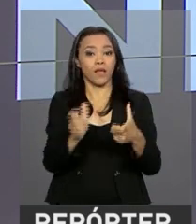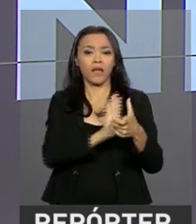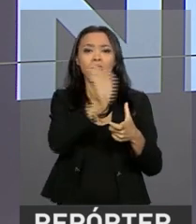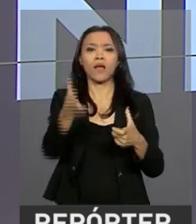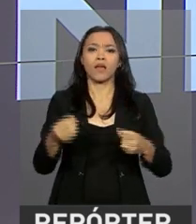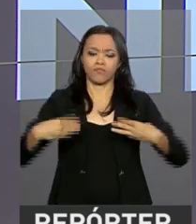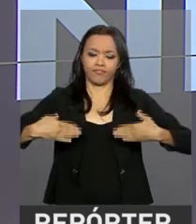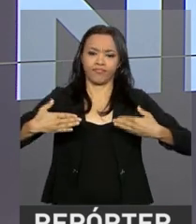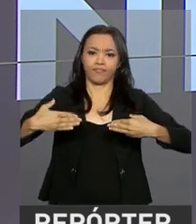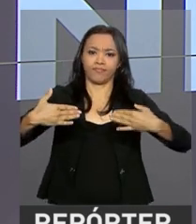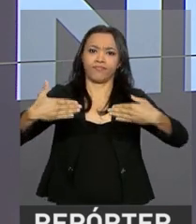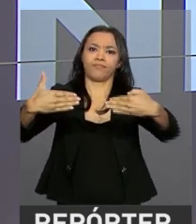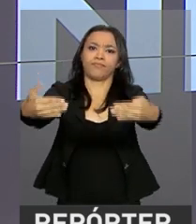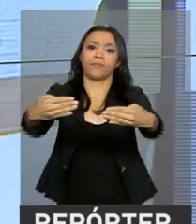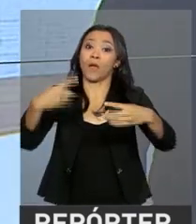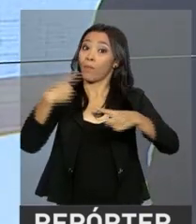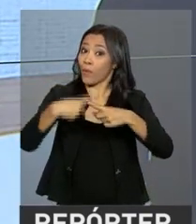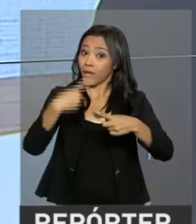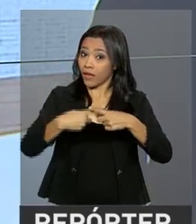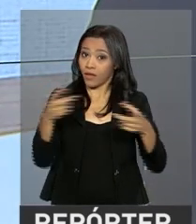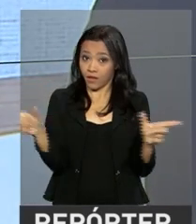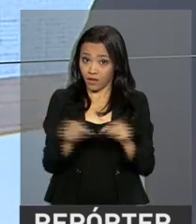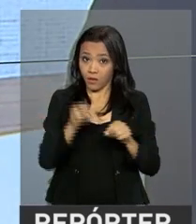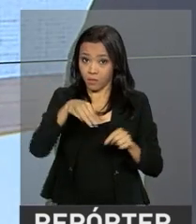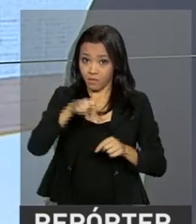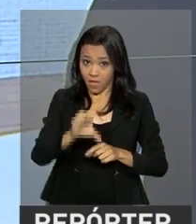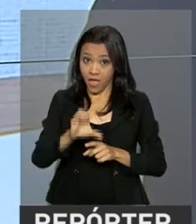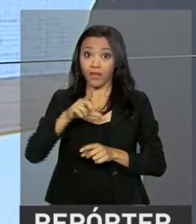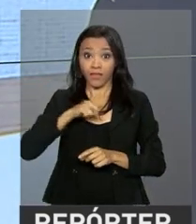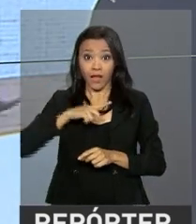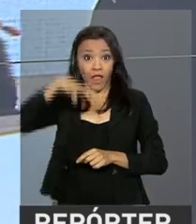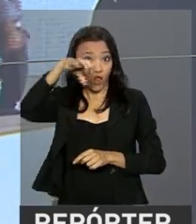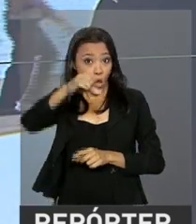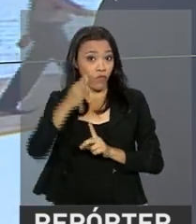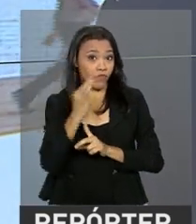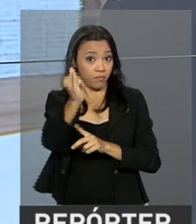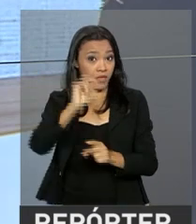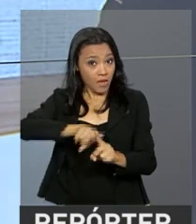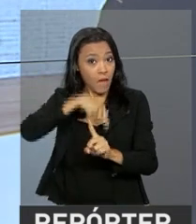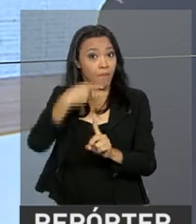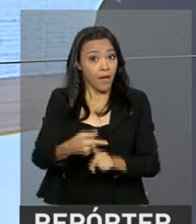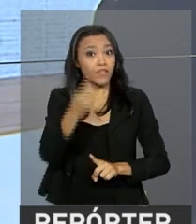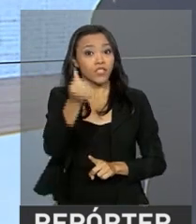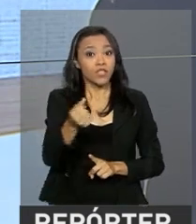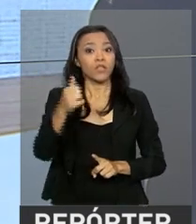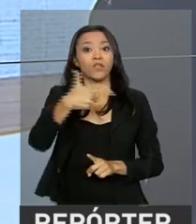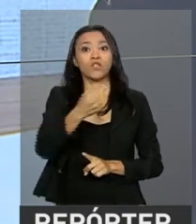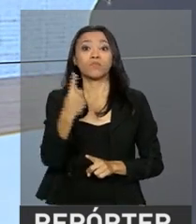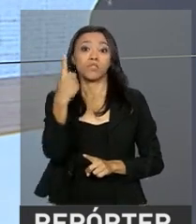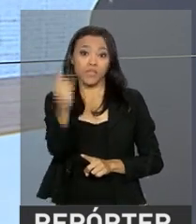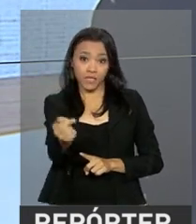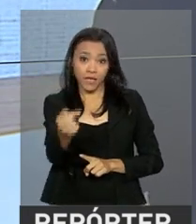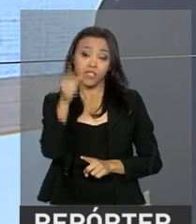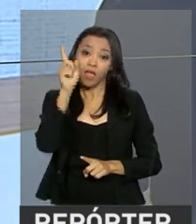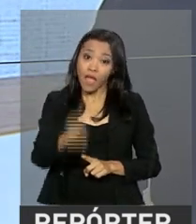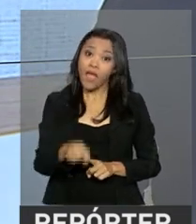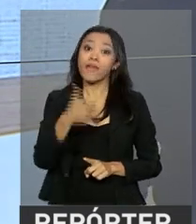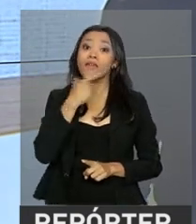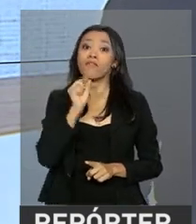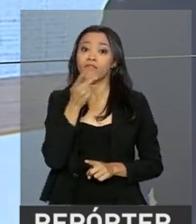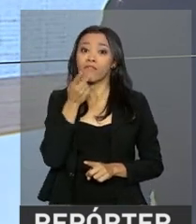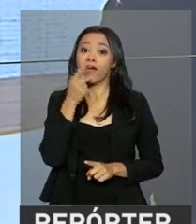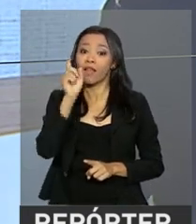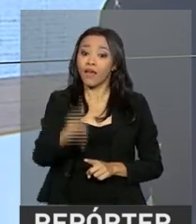Explanada dos Ministérios isso porque a educação terá R 9 bilhões reais a mais em 2017 a afirmação é do ministro Mendonça